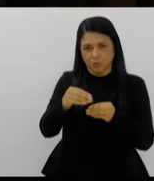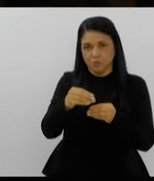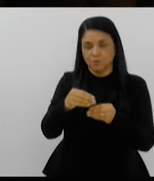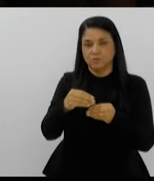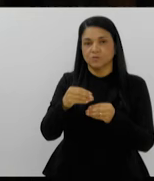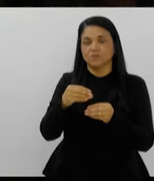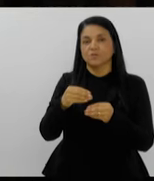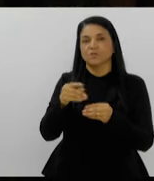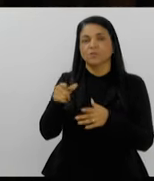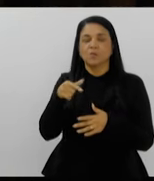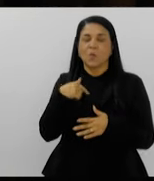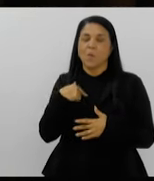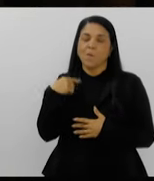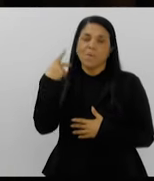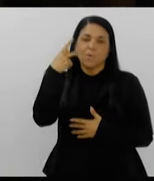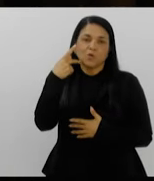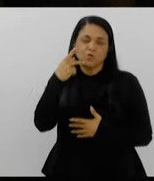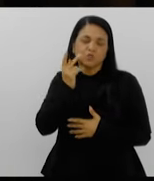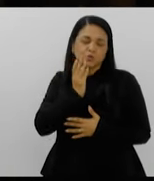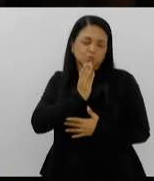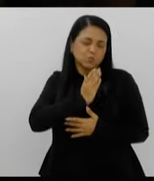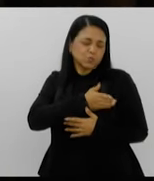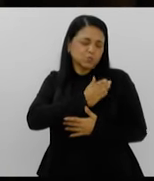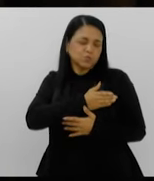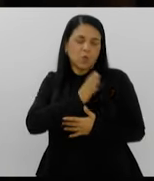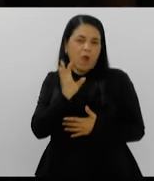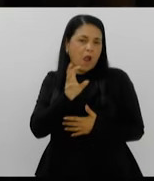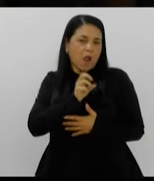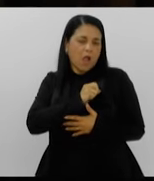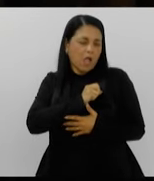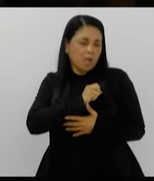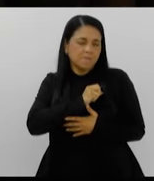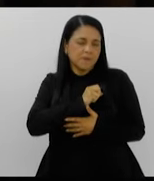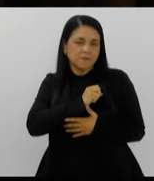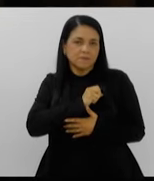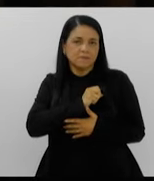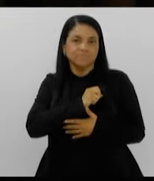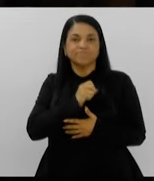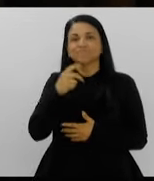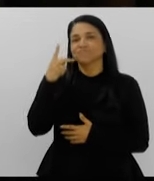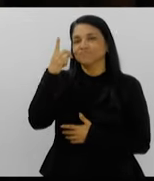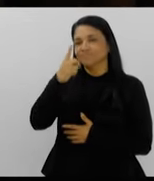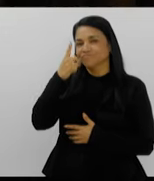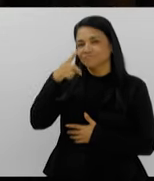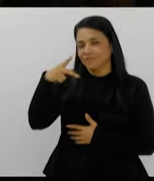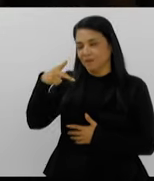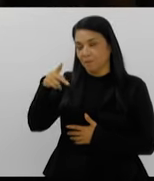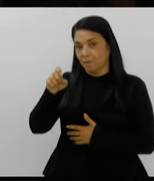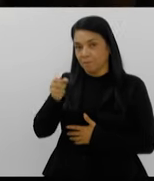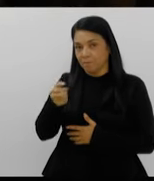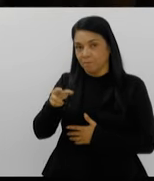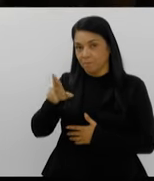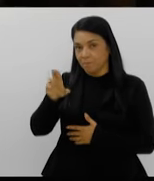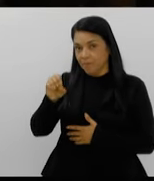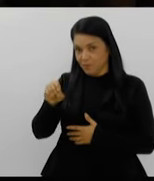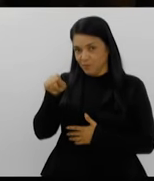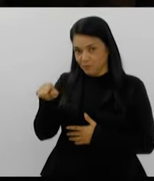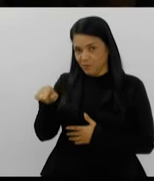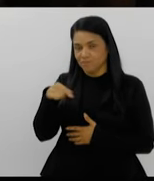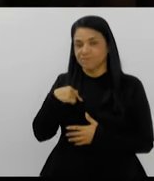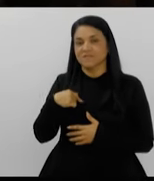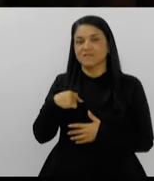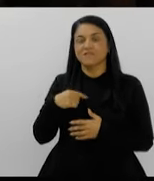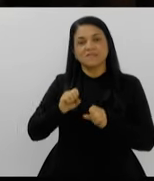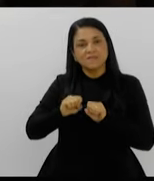do coração, aquele que o senhor ama de verdade, é o deputado Pedro Paulo, que defendeu saidinha de